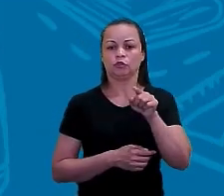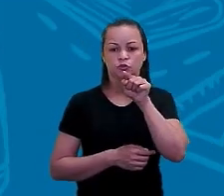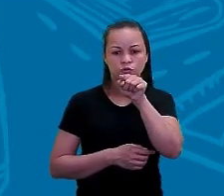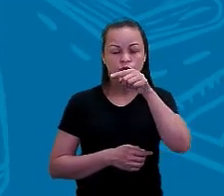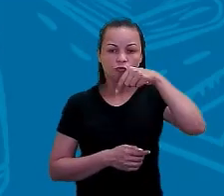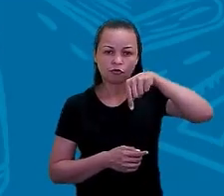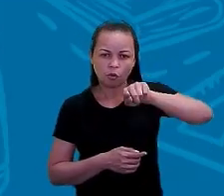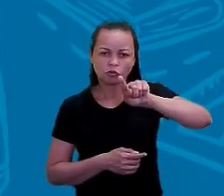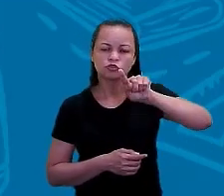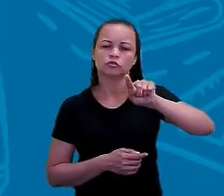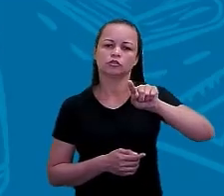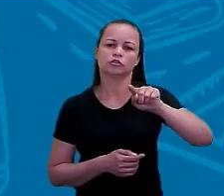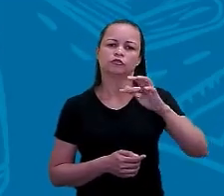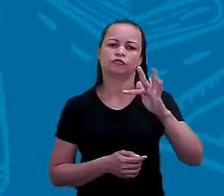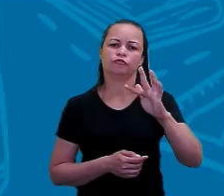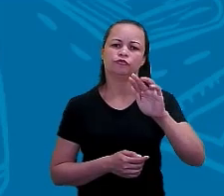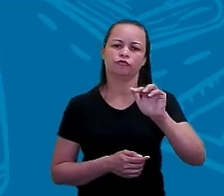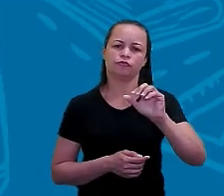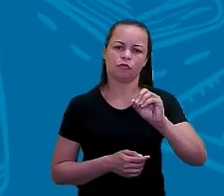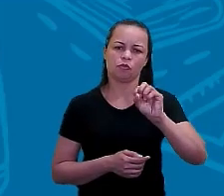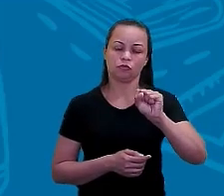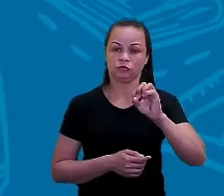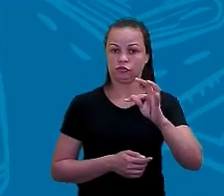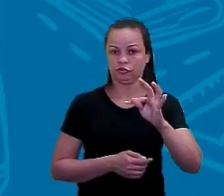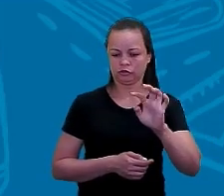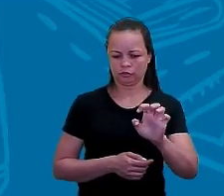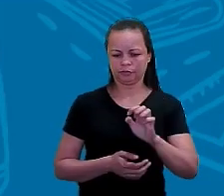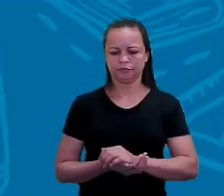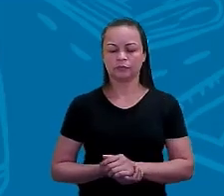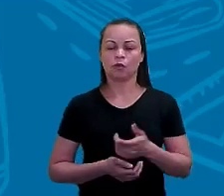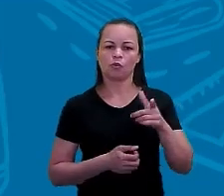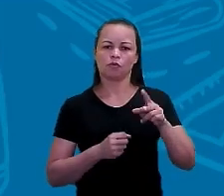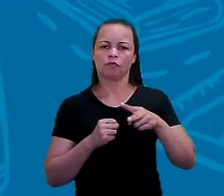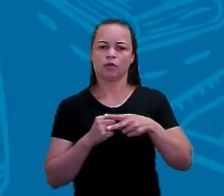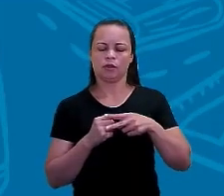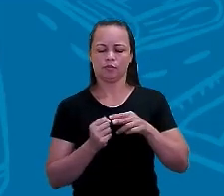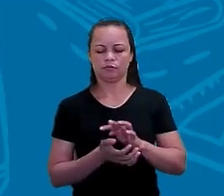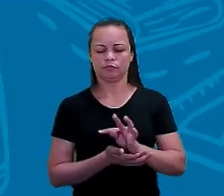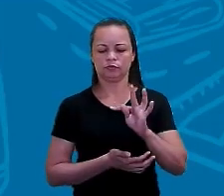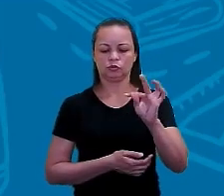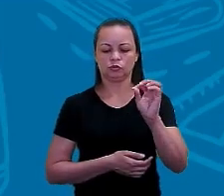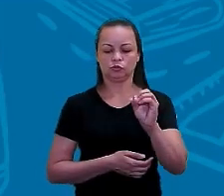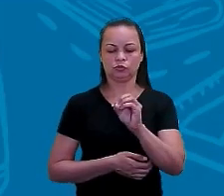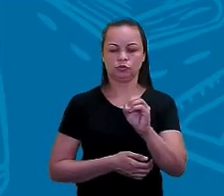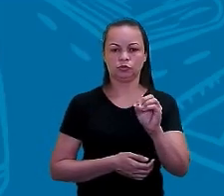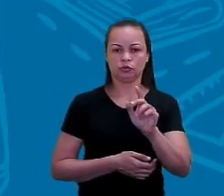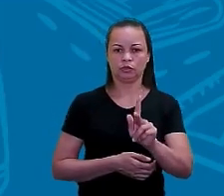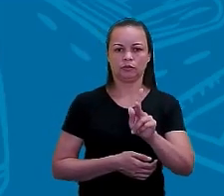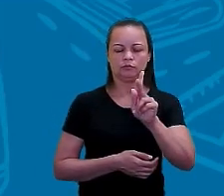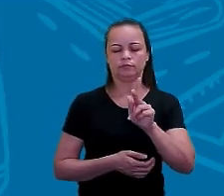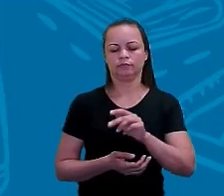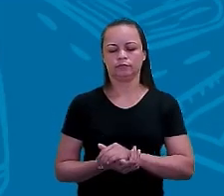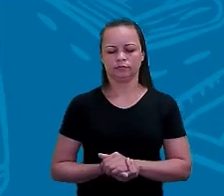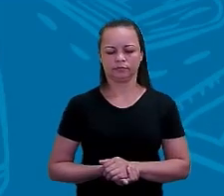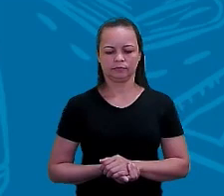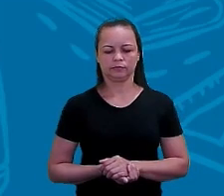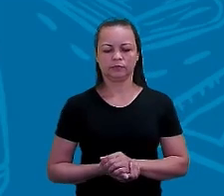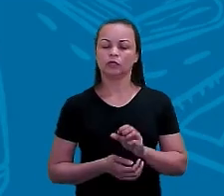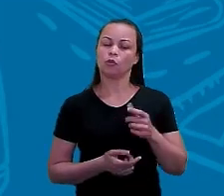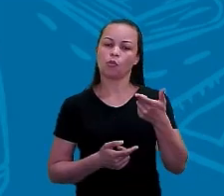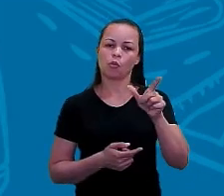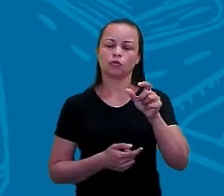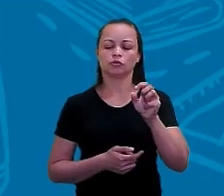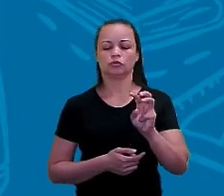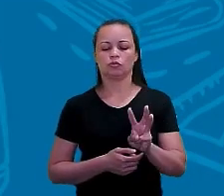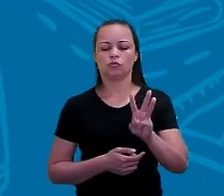you pode ser e deve ser traduzido como tu. Outro verbo, took, mais um verbo, walked.